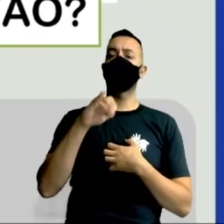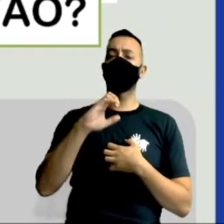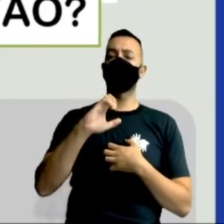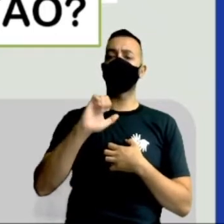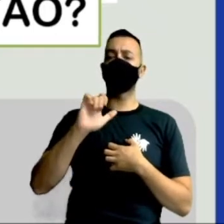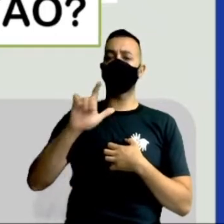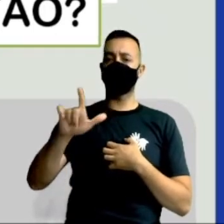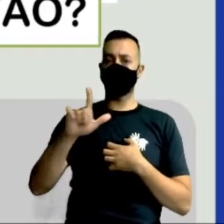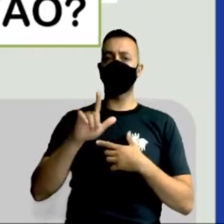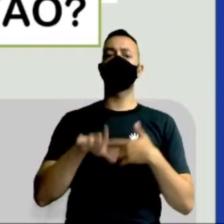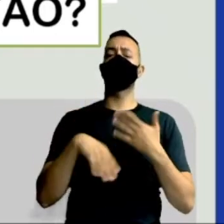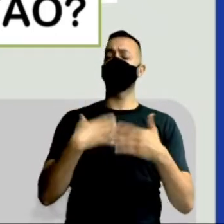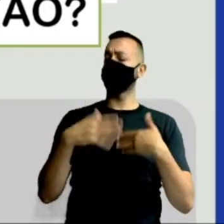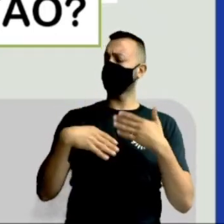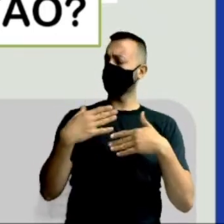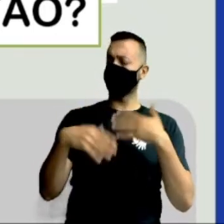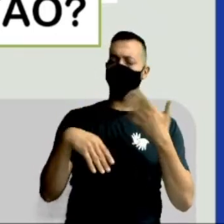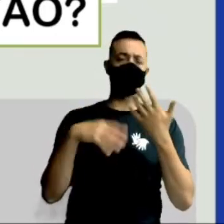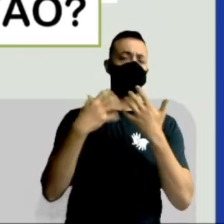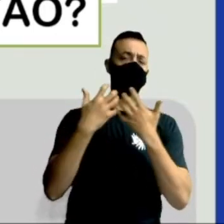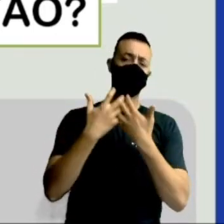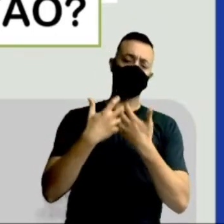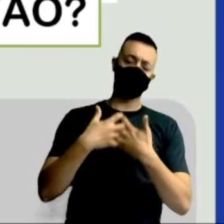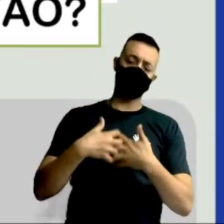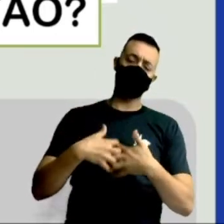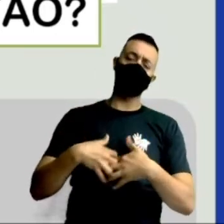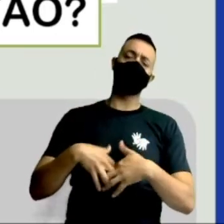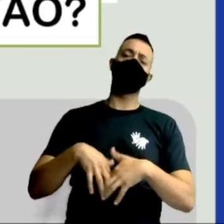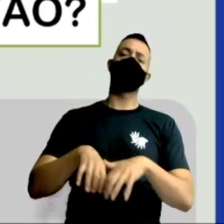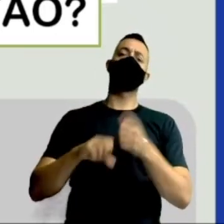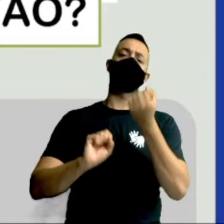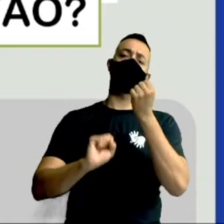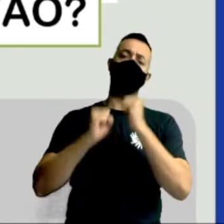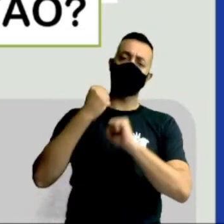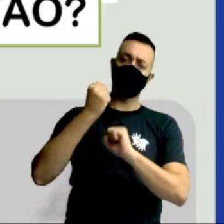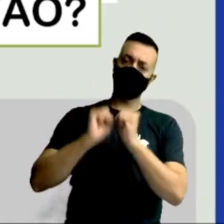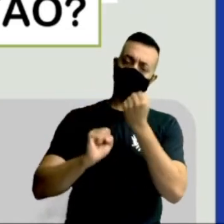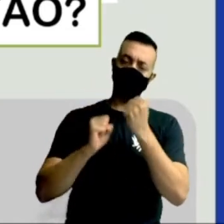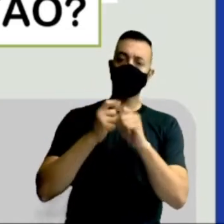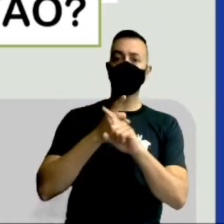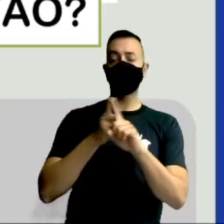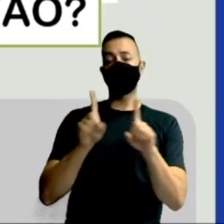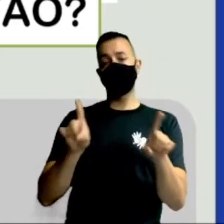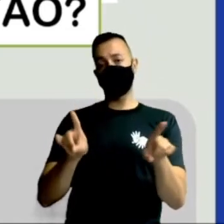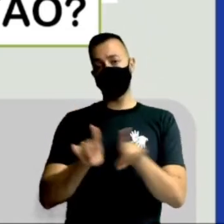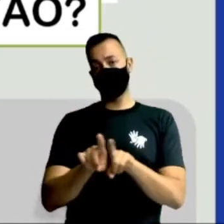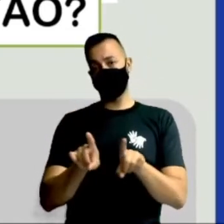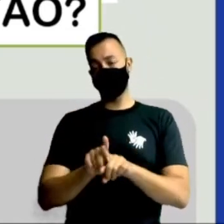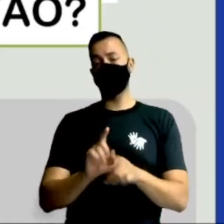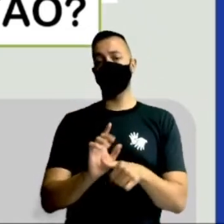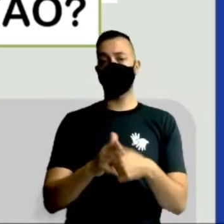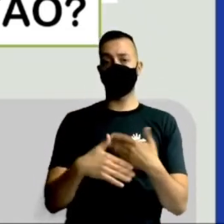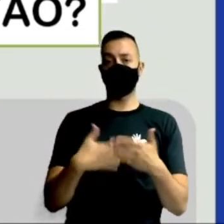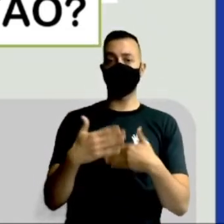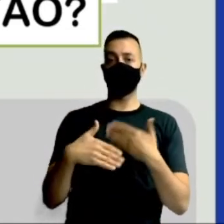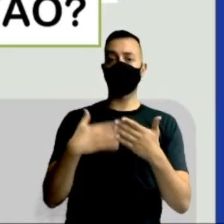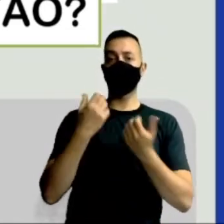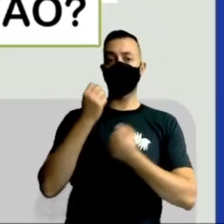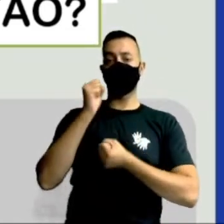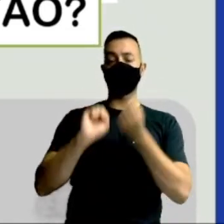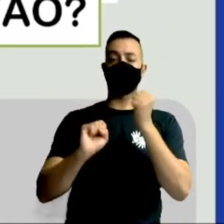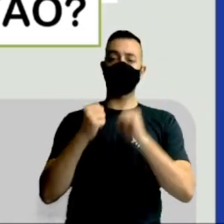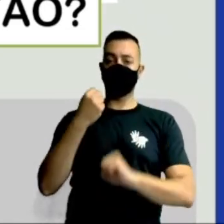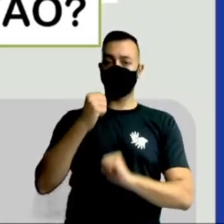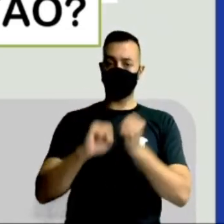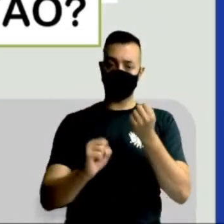bastante desenvolvida, com muitos engenhos e usinas, mas também com um grande crescimento no número de